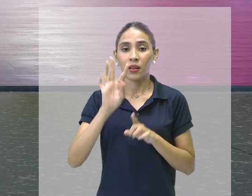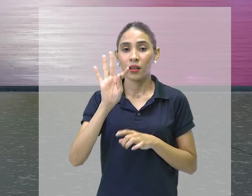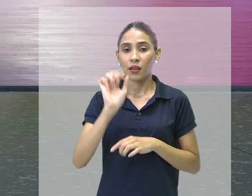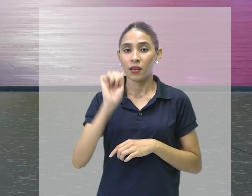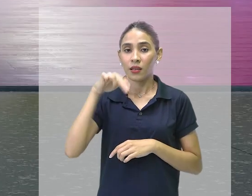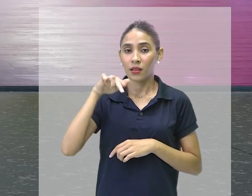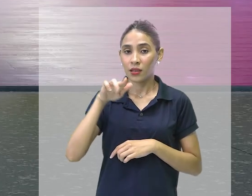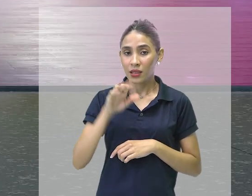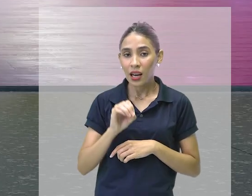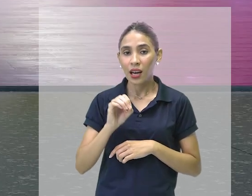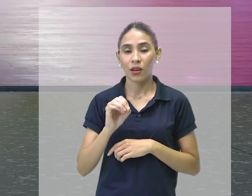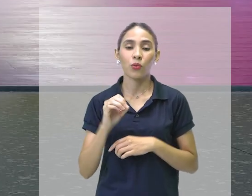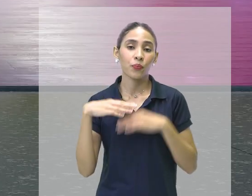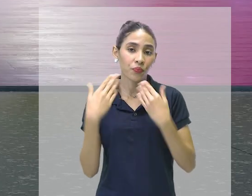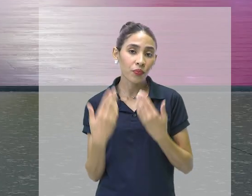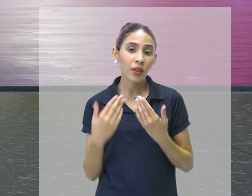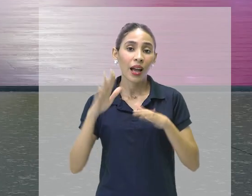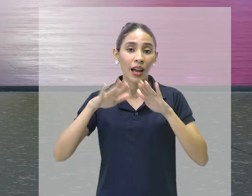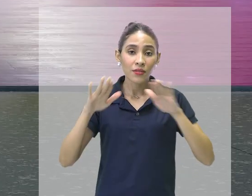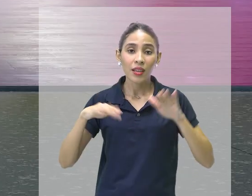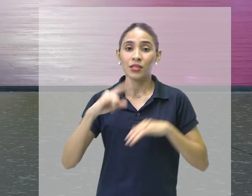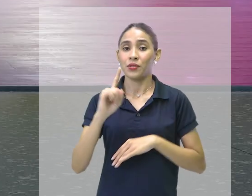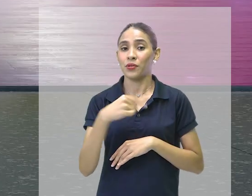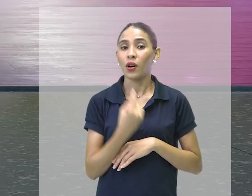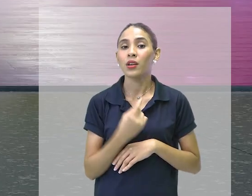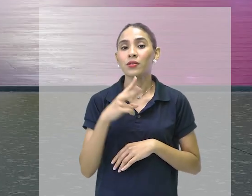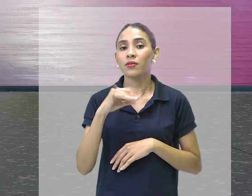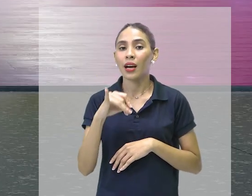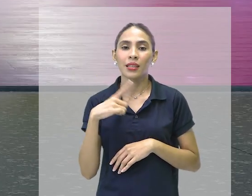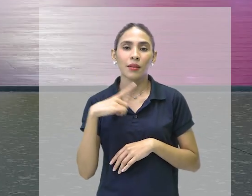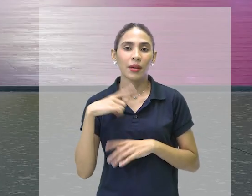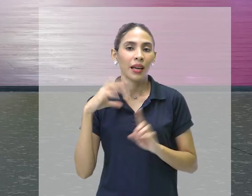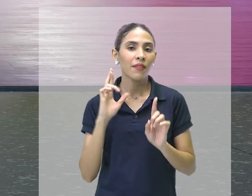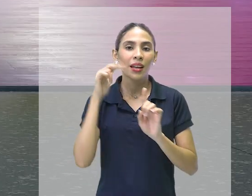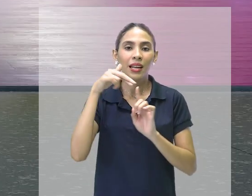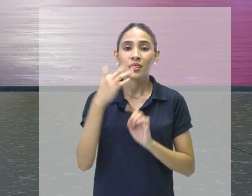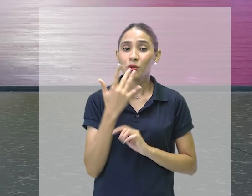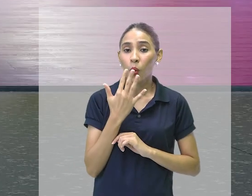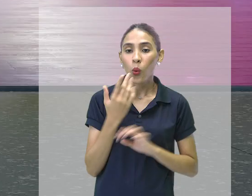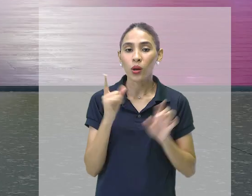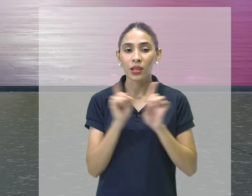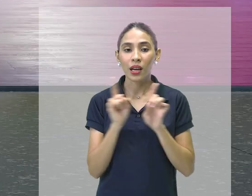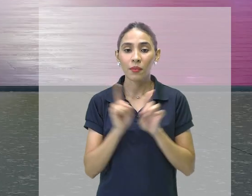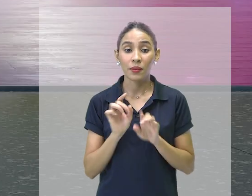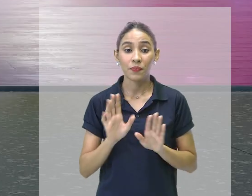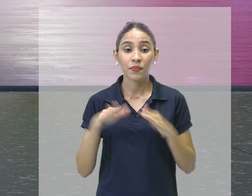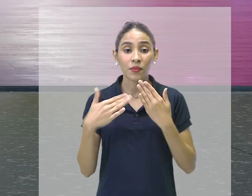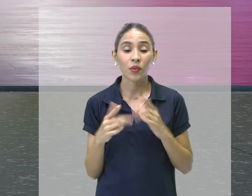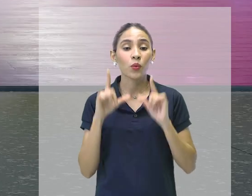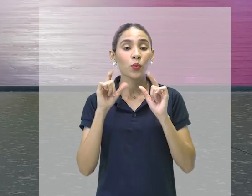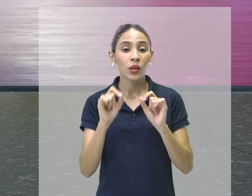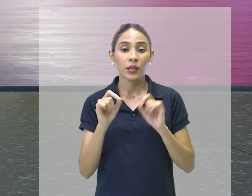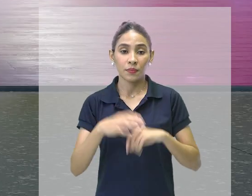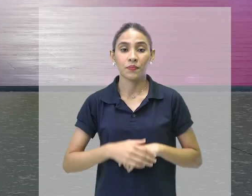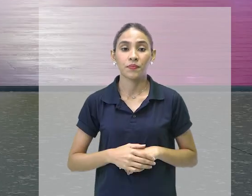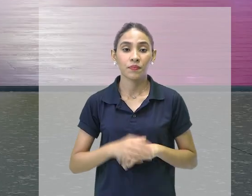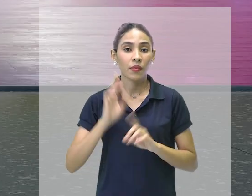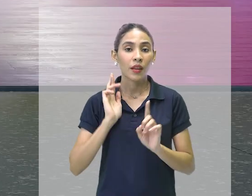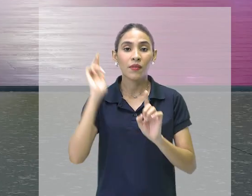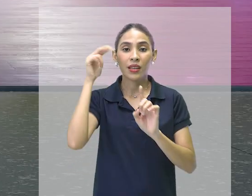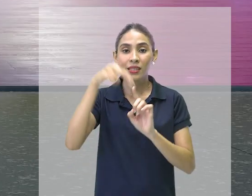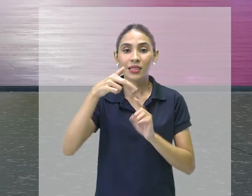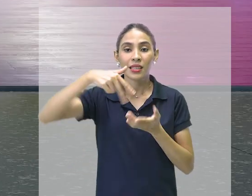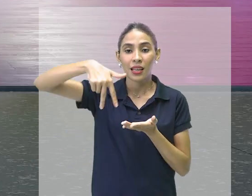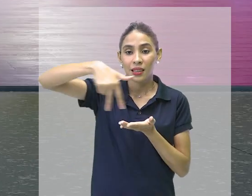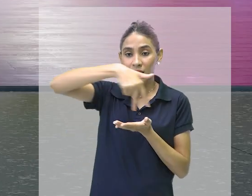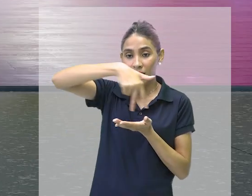com um vestido vermelho ou preto, né? Que às vezes a gente vai por essa questão de cores também. Vamos ver o que nós temos